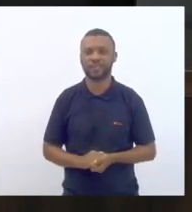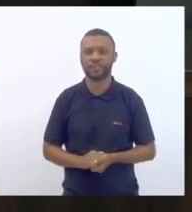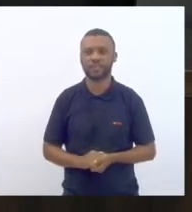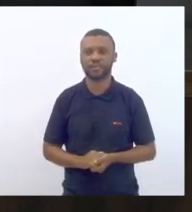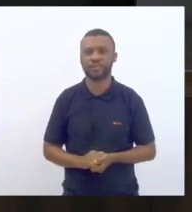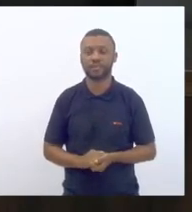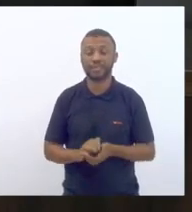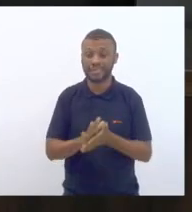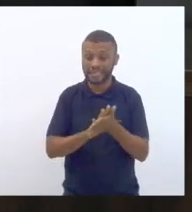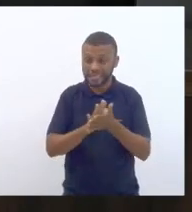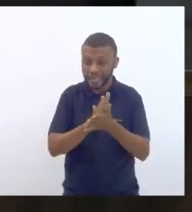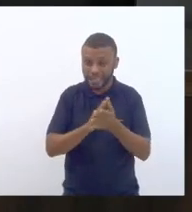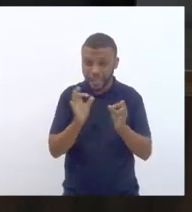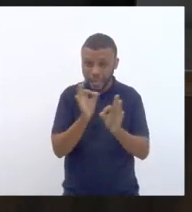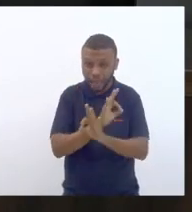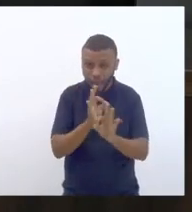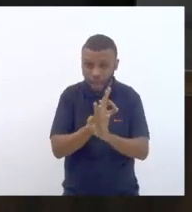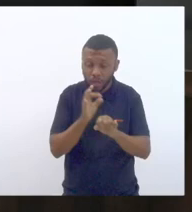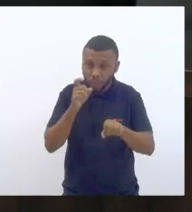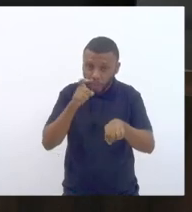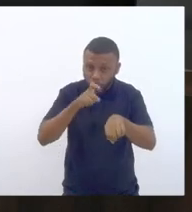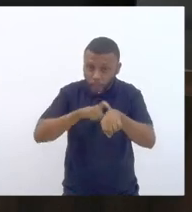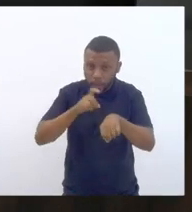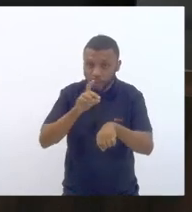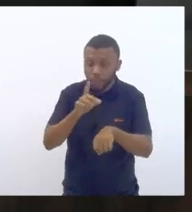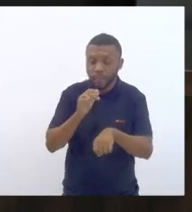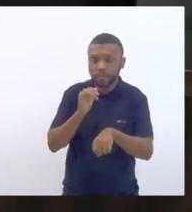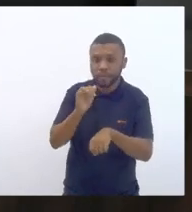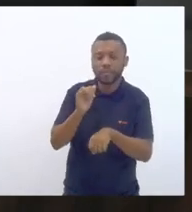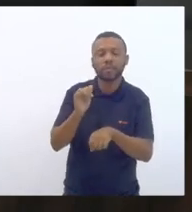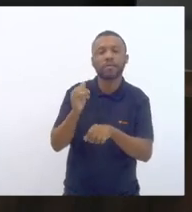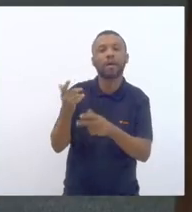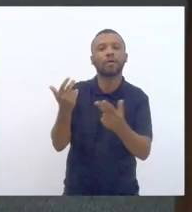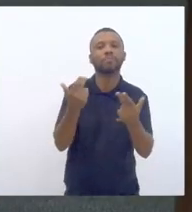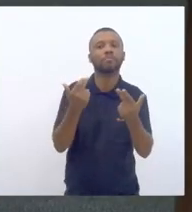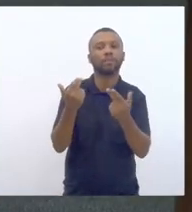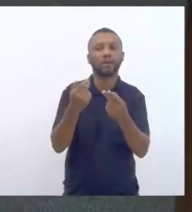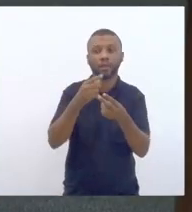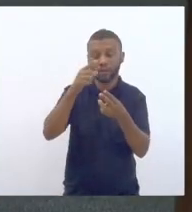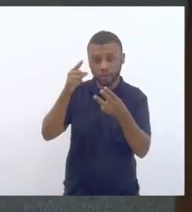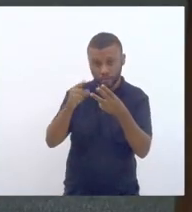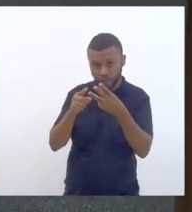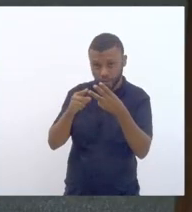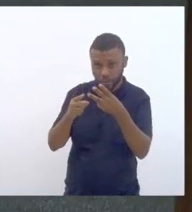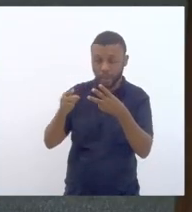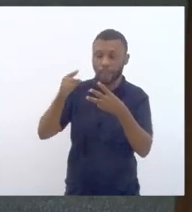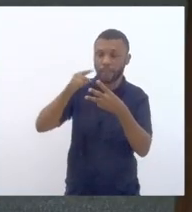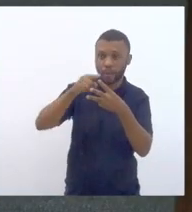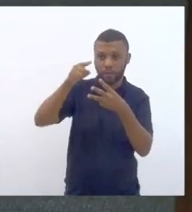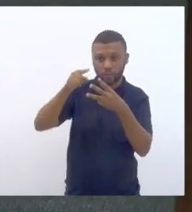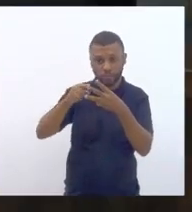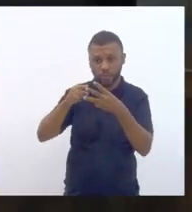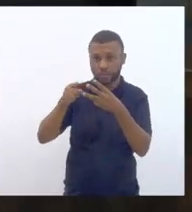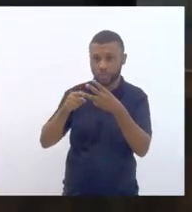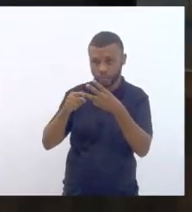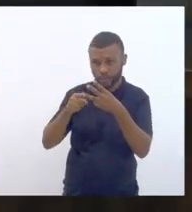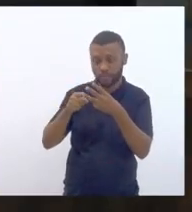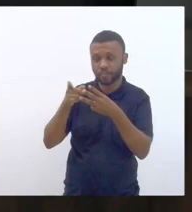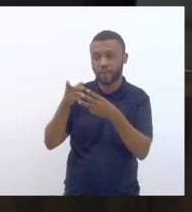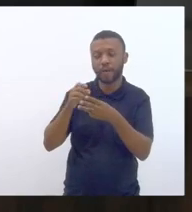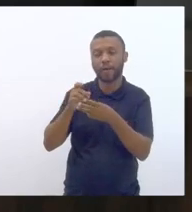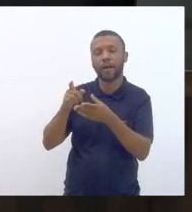Nada mais a tratar não, na ordem... É só para o senhor dar o mesmo tratamento ao terceiro, que o senhor deu o primeiro e o segundo, só isso. Vou mandar o